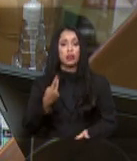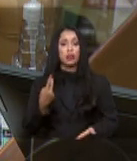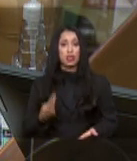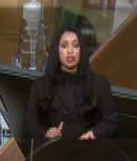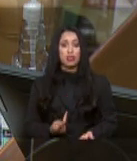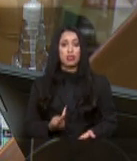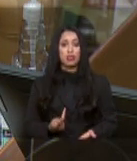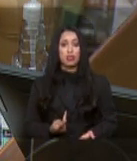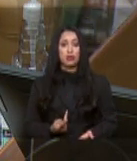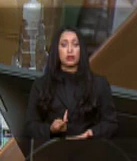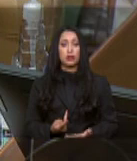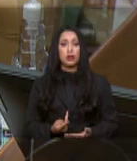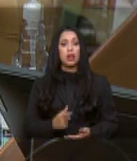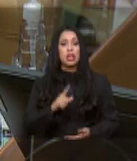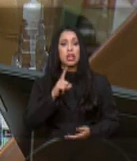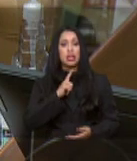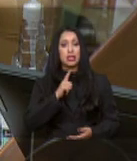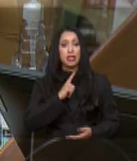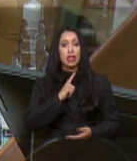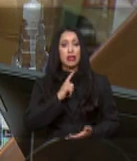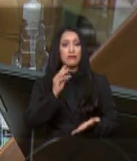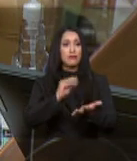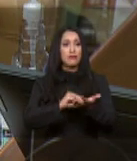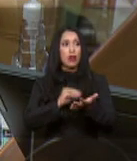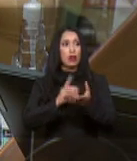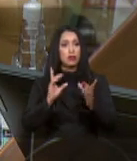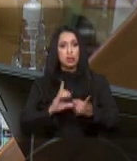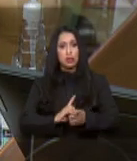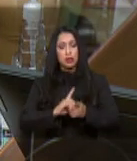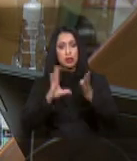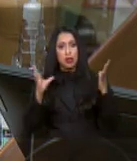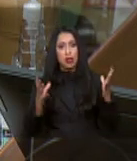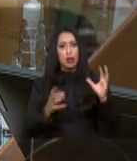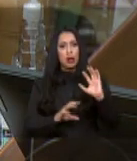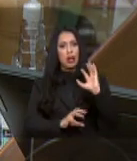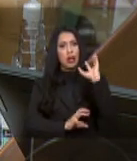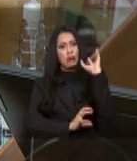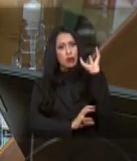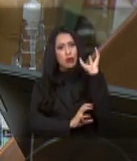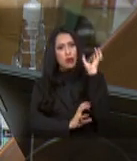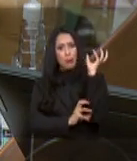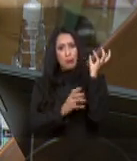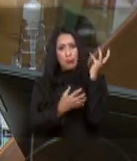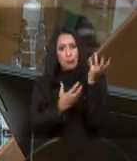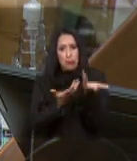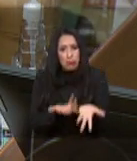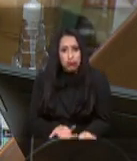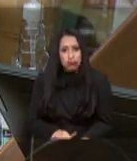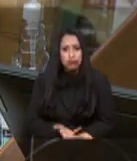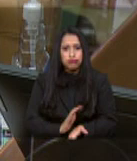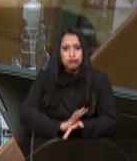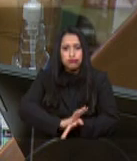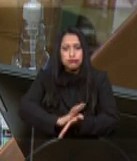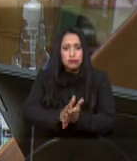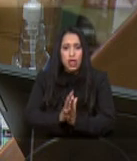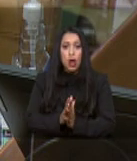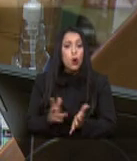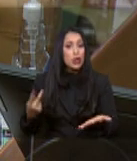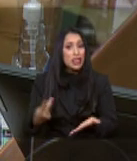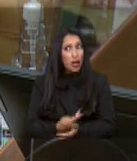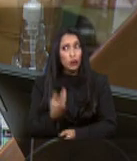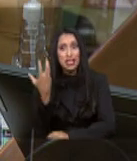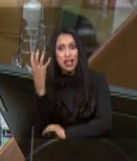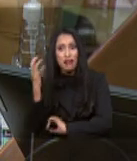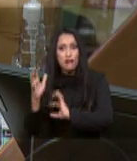nos casos de institucionalização democrática e que eu estou chamando de cupinização democrática. Do STF, a ministra porque Carmen o que Lúcia. Acontece nas florestas